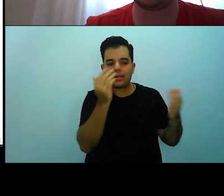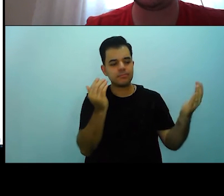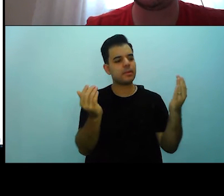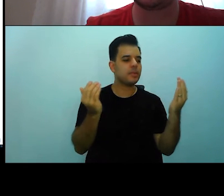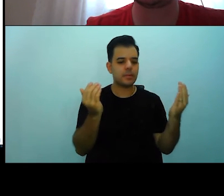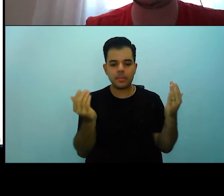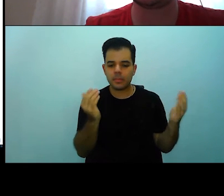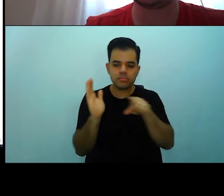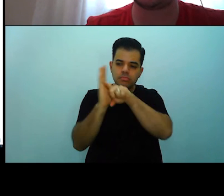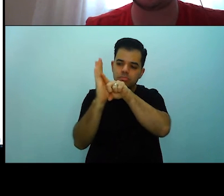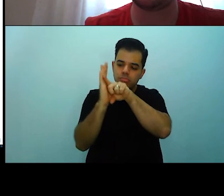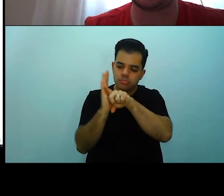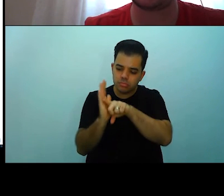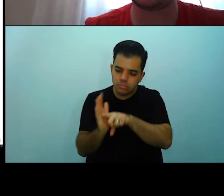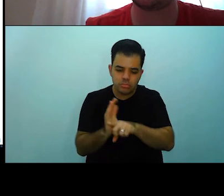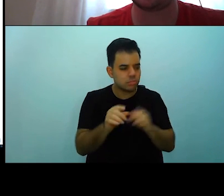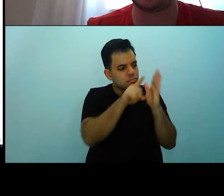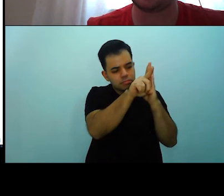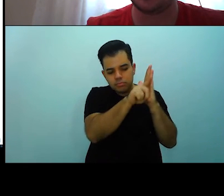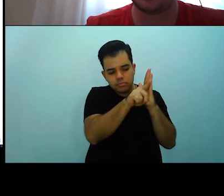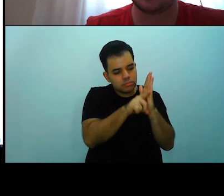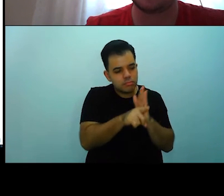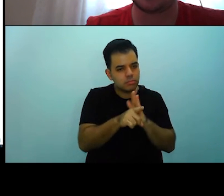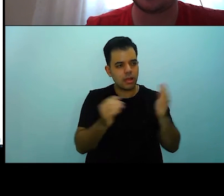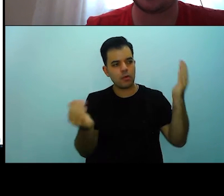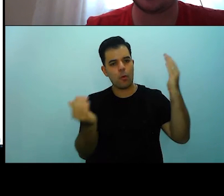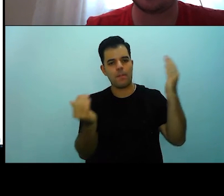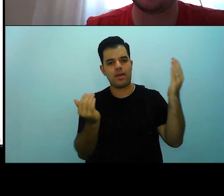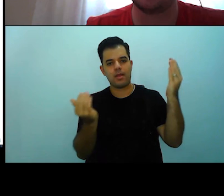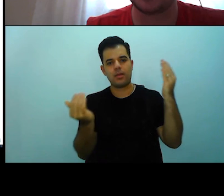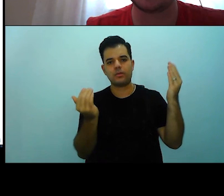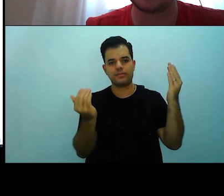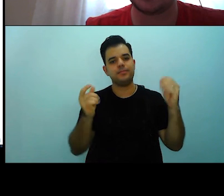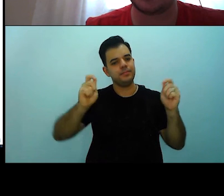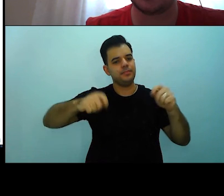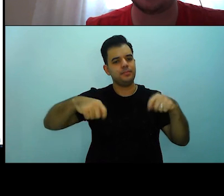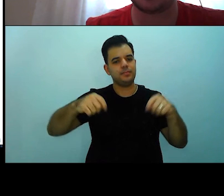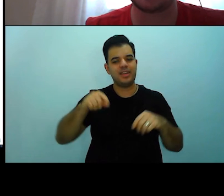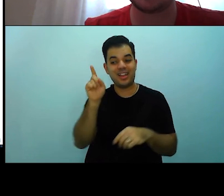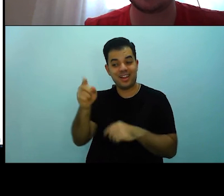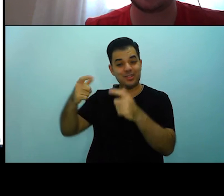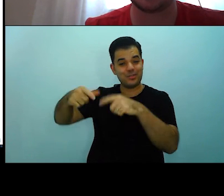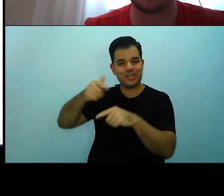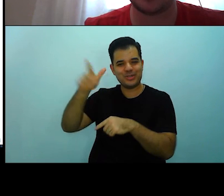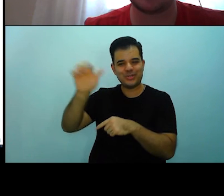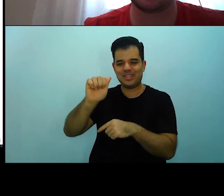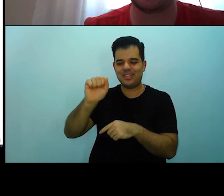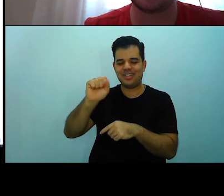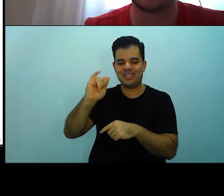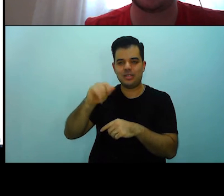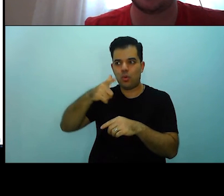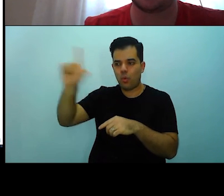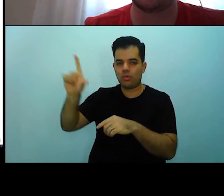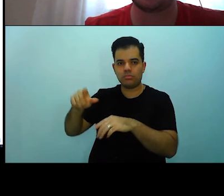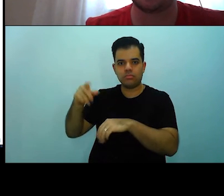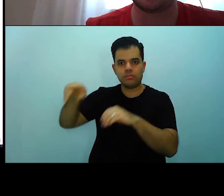ver os bugs e colocar as descrições mais elaboradas, né? Porque lá no Oasis, né? Ele não tem as descrições elaboradas dos